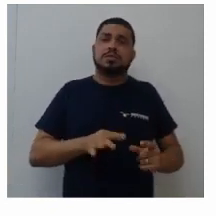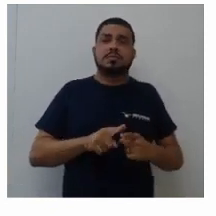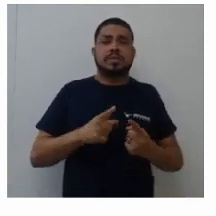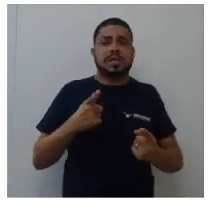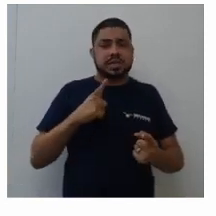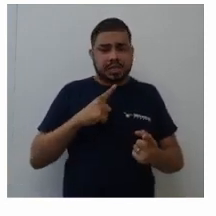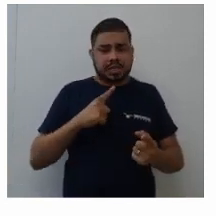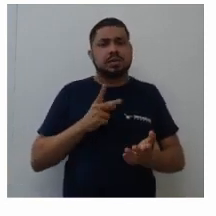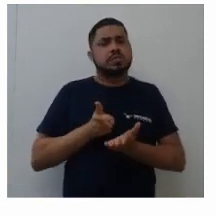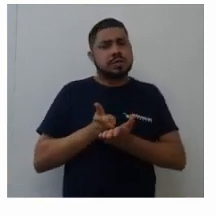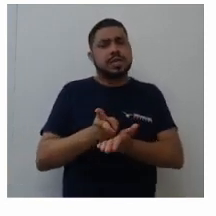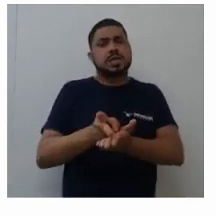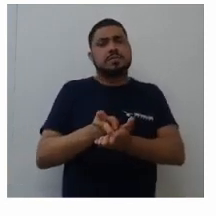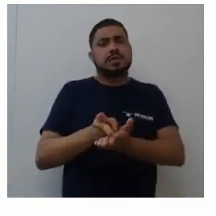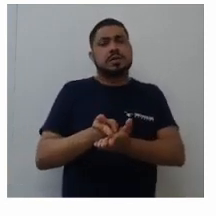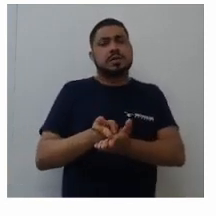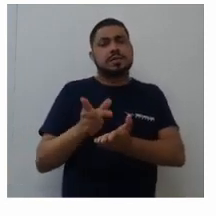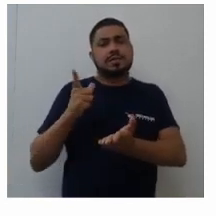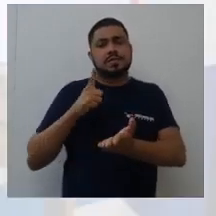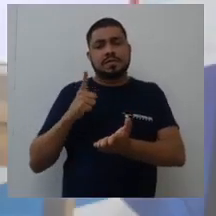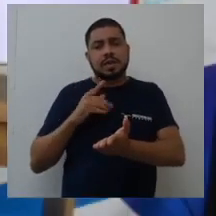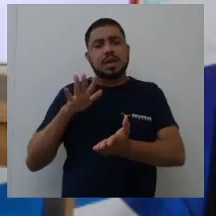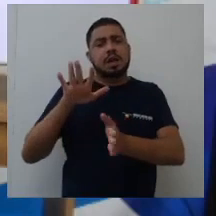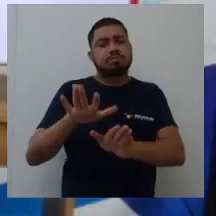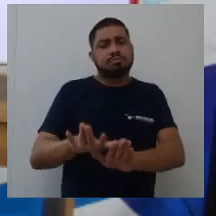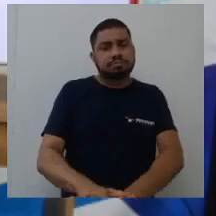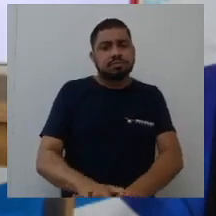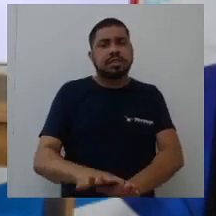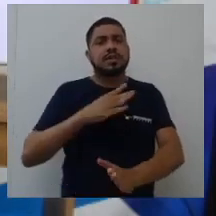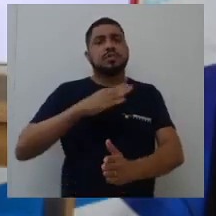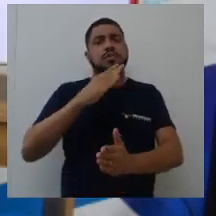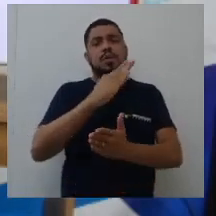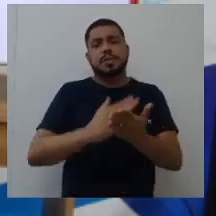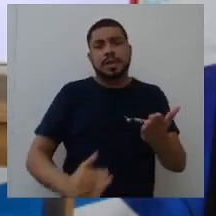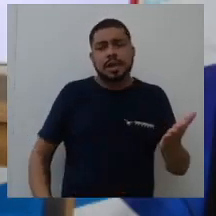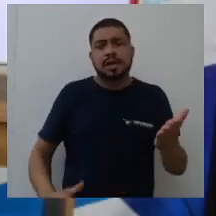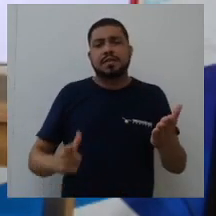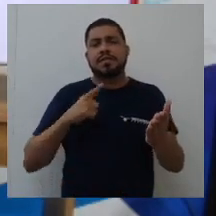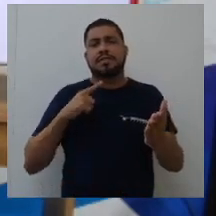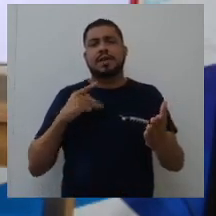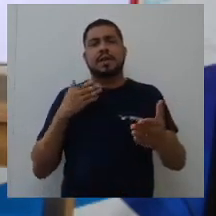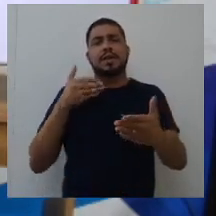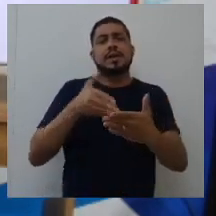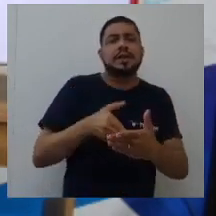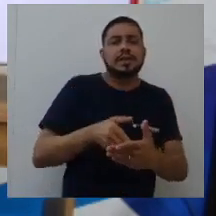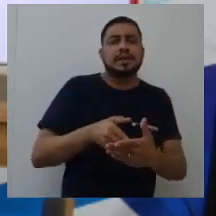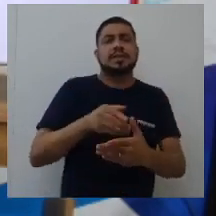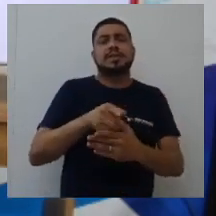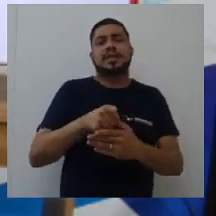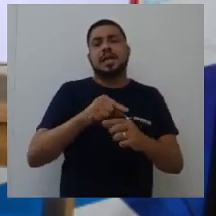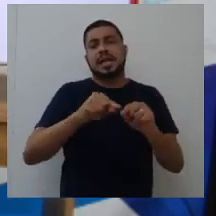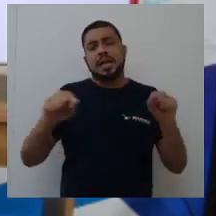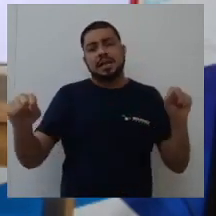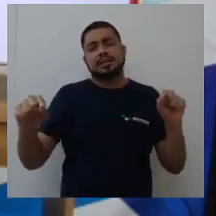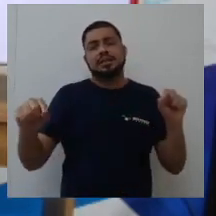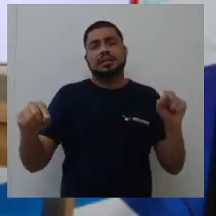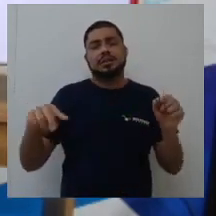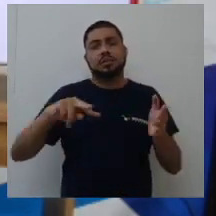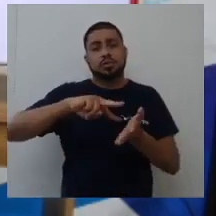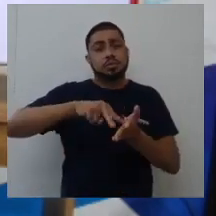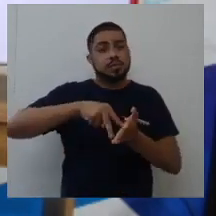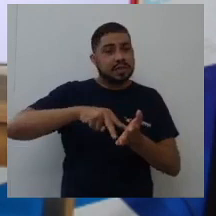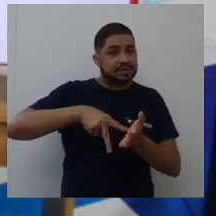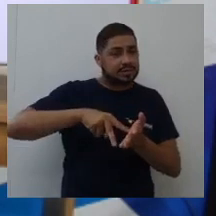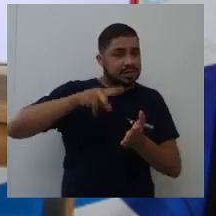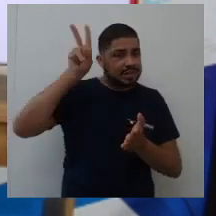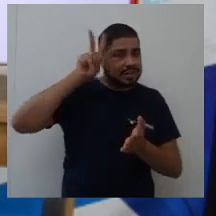vai ter um segmento que vai repousar, vai cortar, vai interceptar a reta numérica. O compasso,